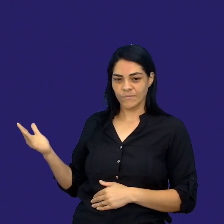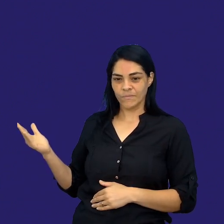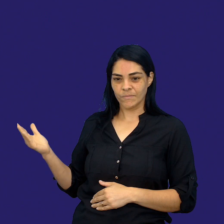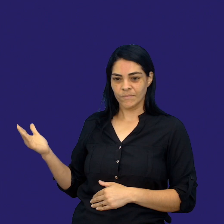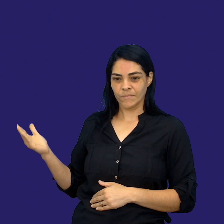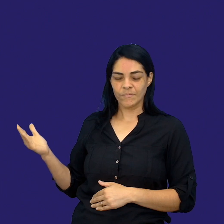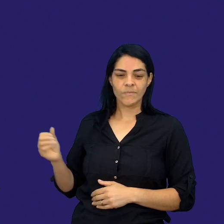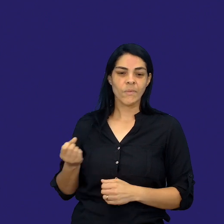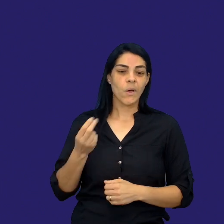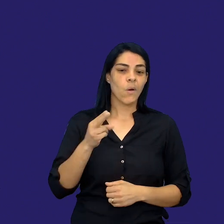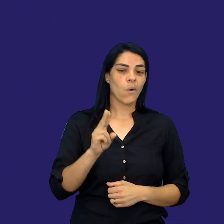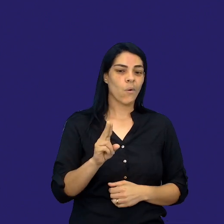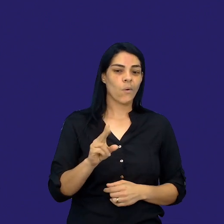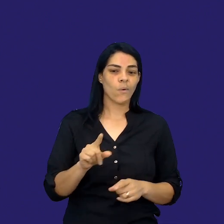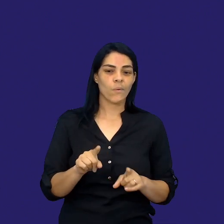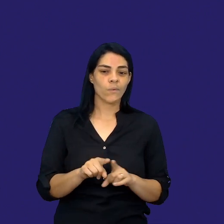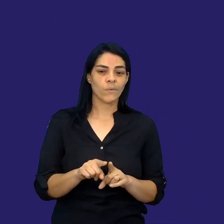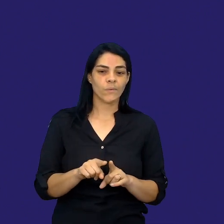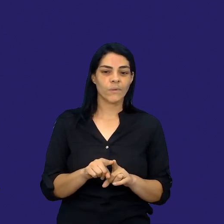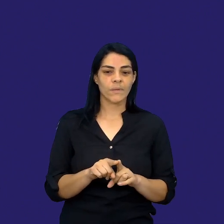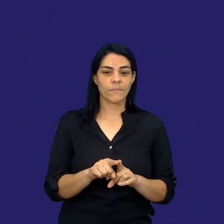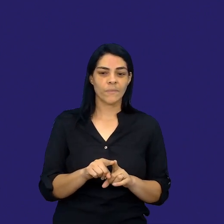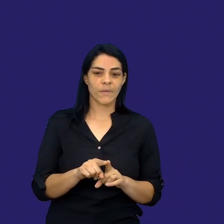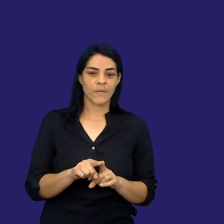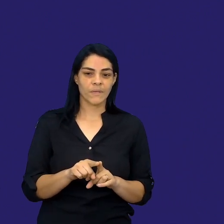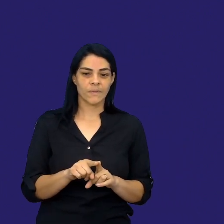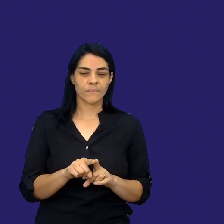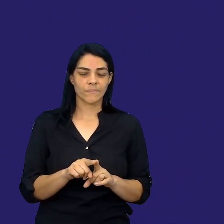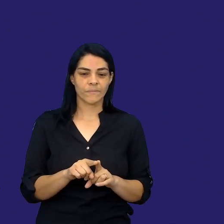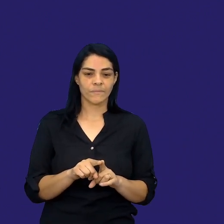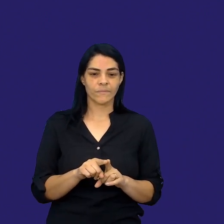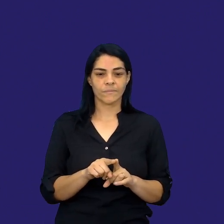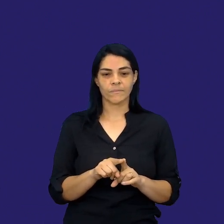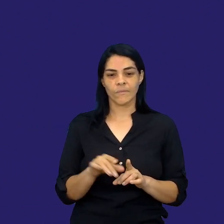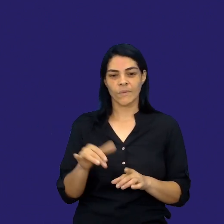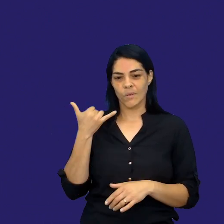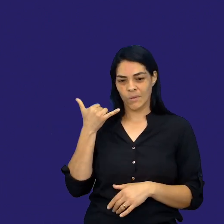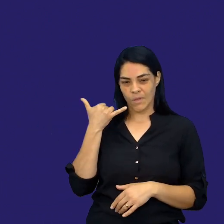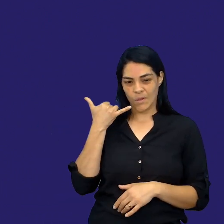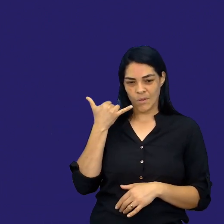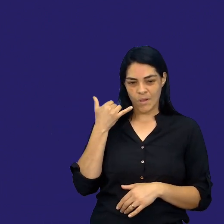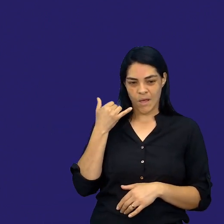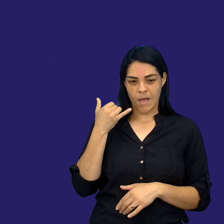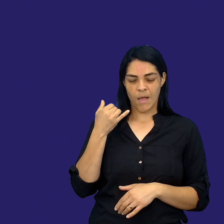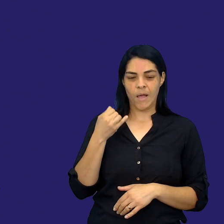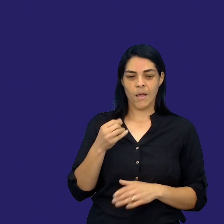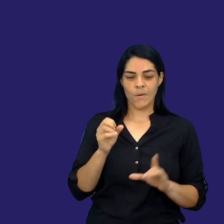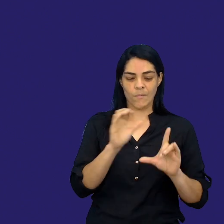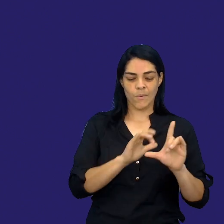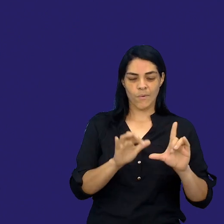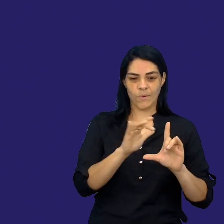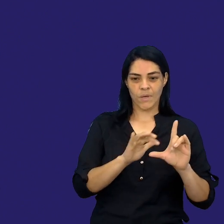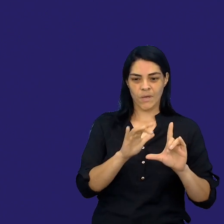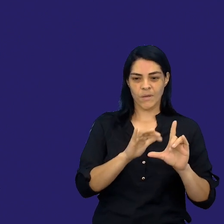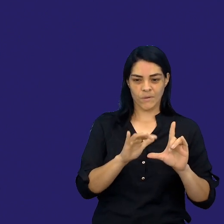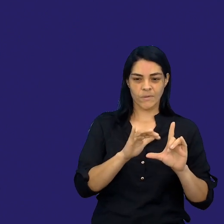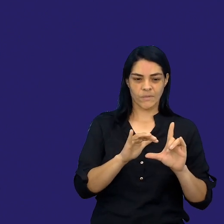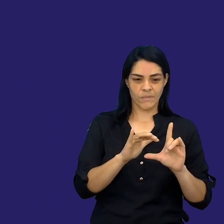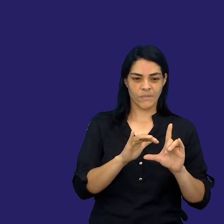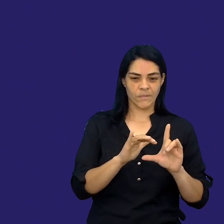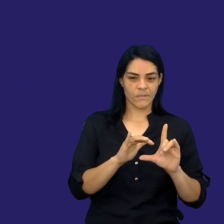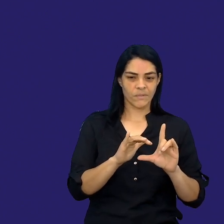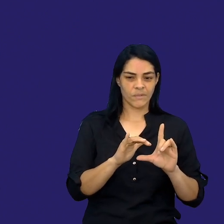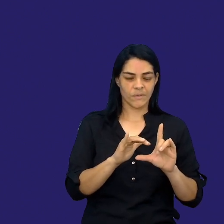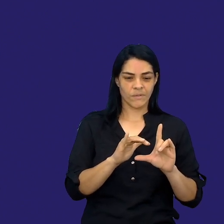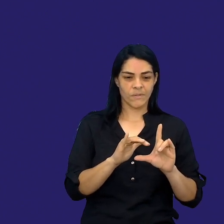Fundamental, ou então direcionar o celular para o QR Code, e que ambos os caminhos